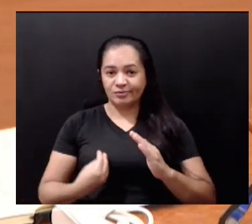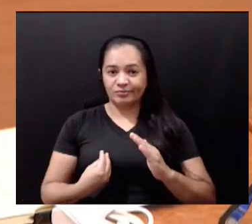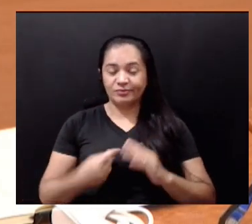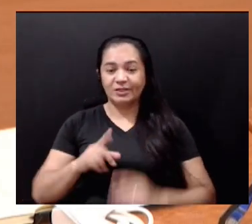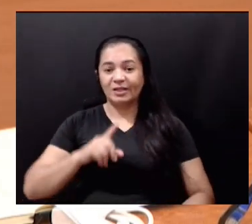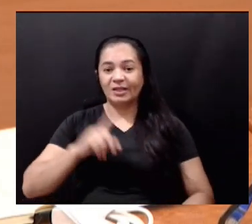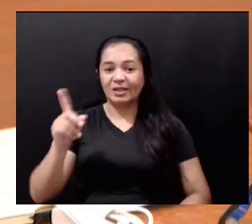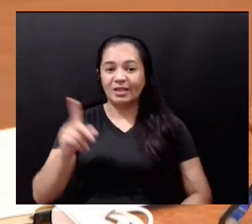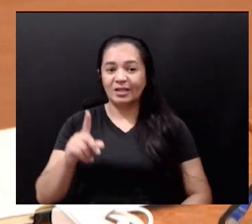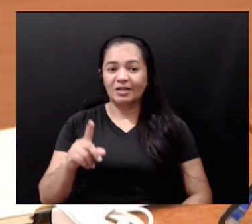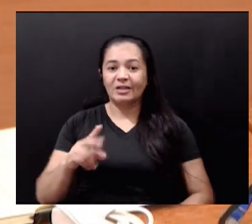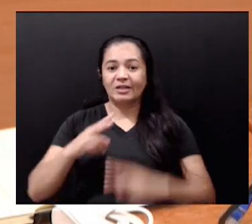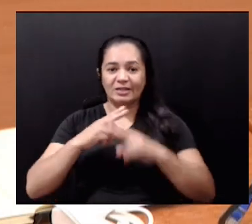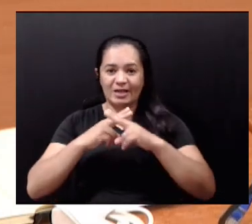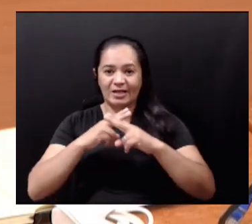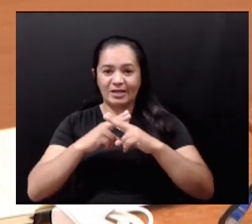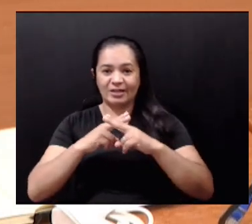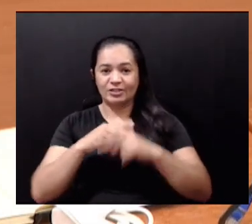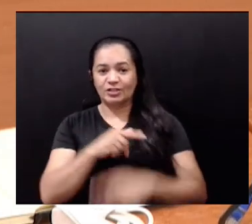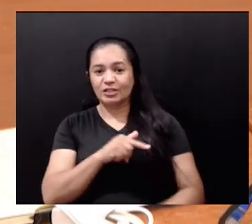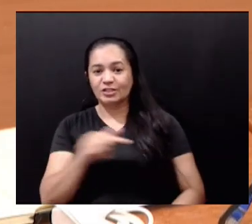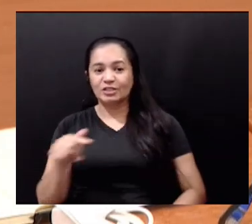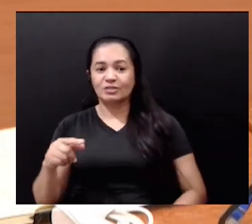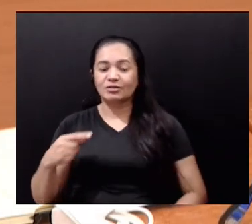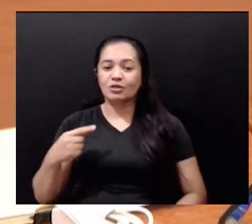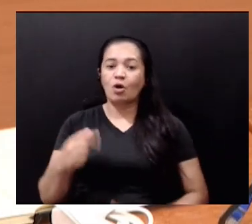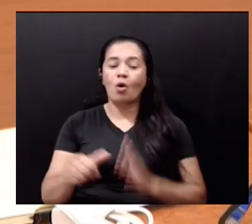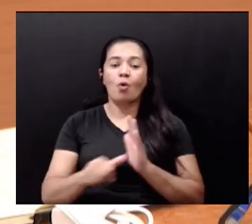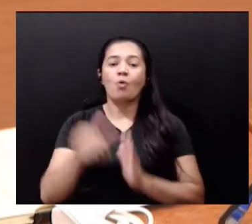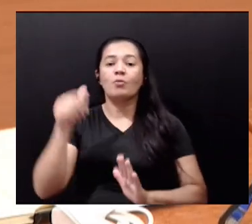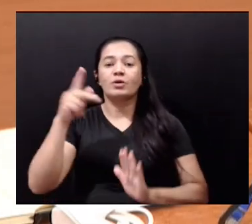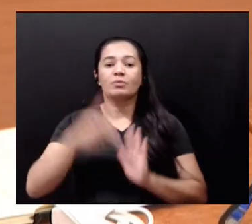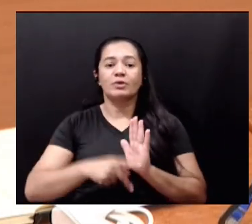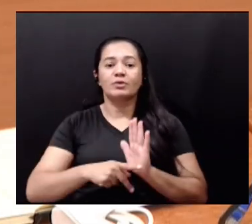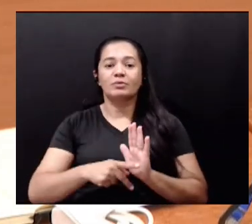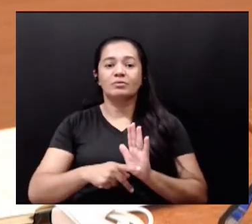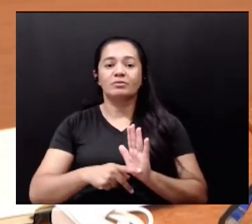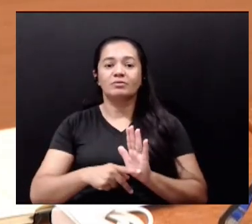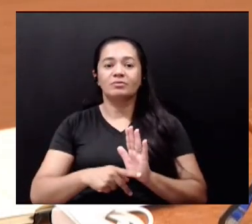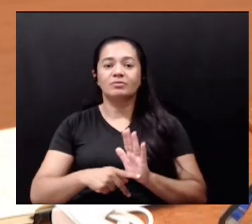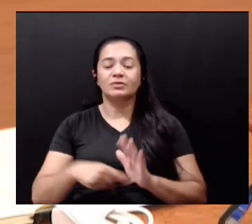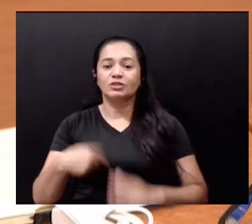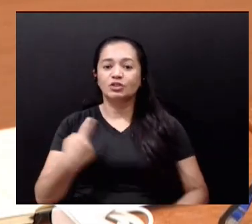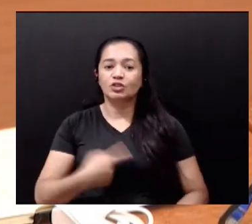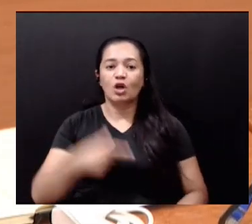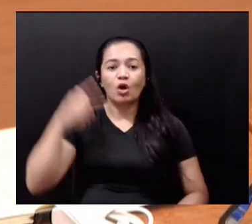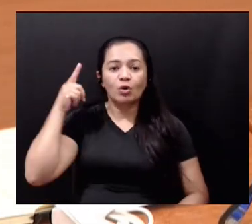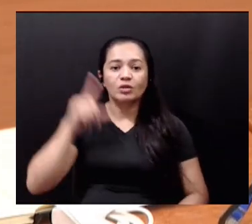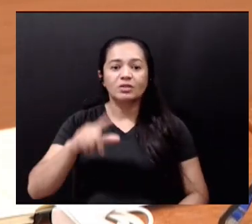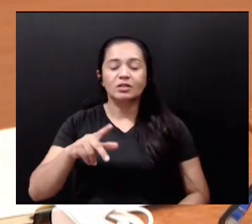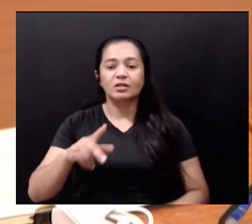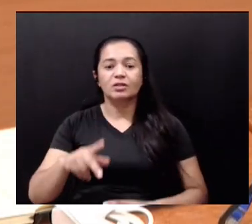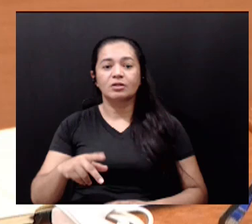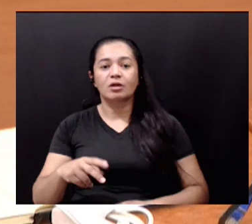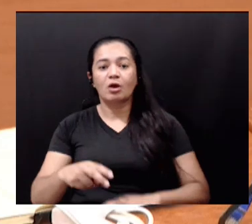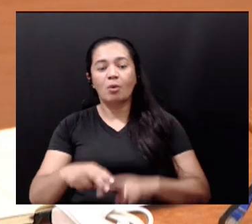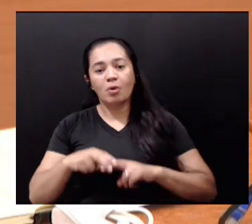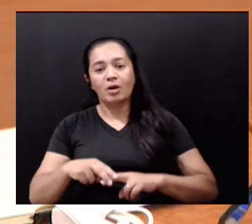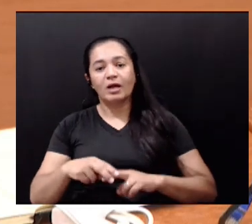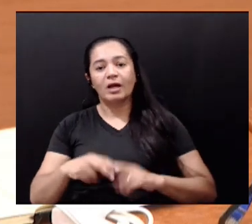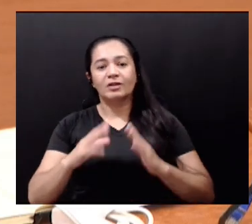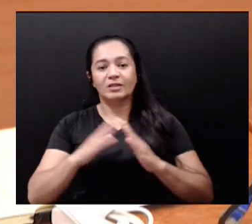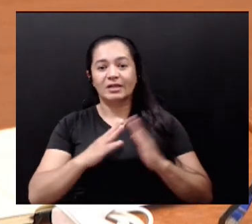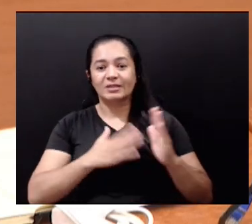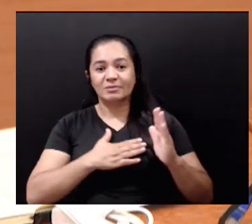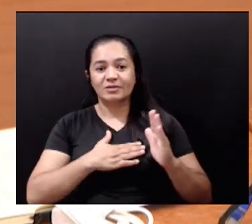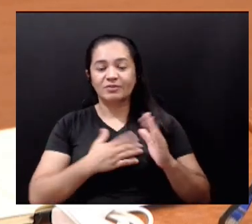essa semana. O primeiro projeto em muito tempo que nós tivemos de moradia popular foi graças ao Minha Casa Minha Vida ter sido retomado.